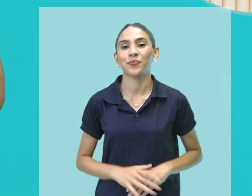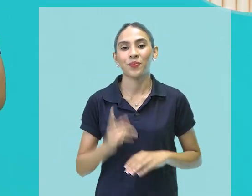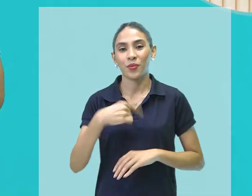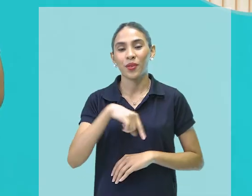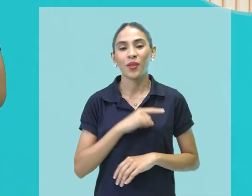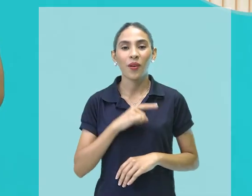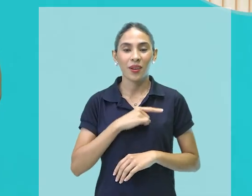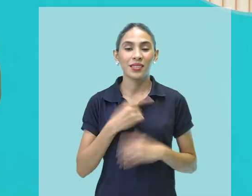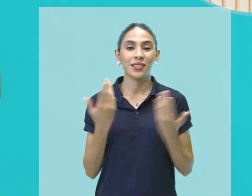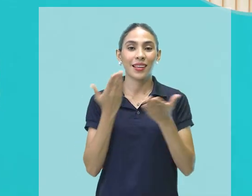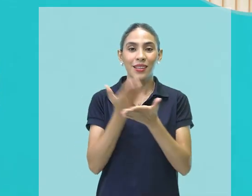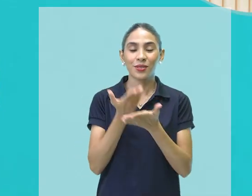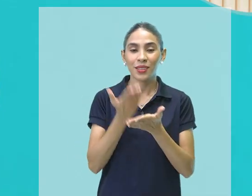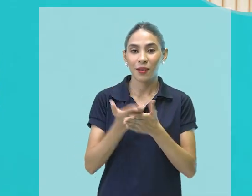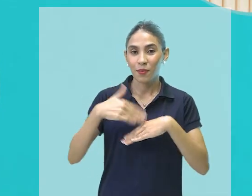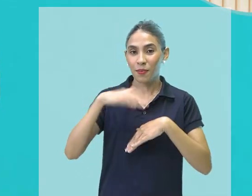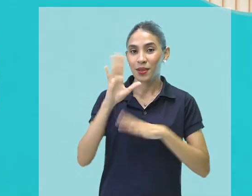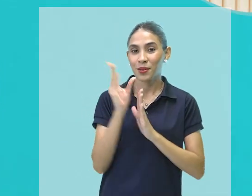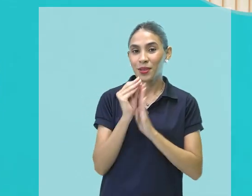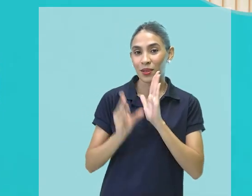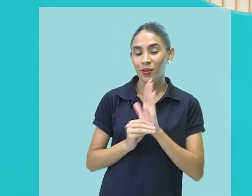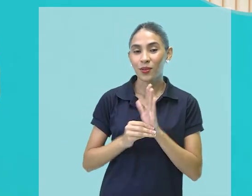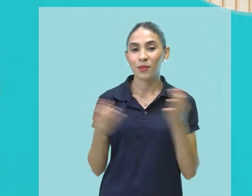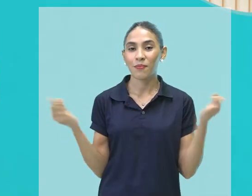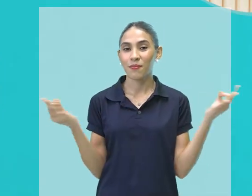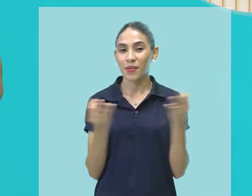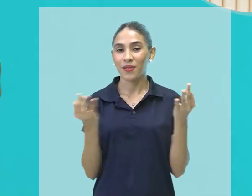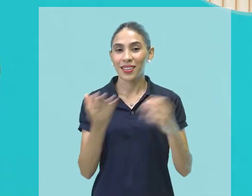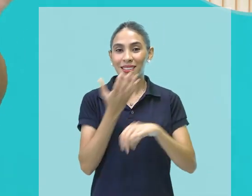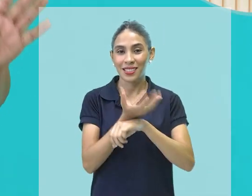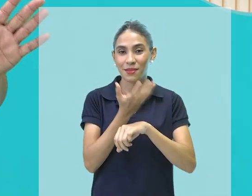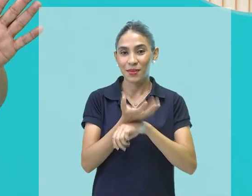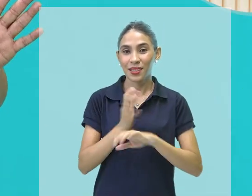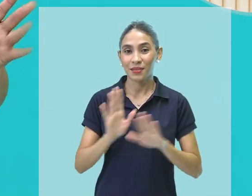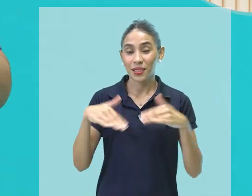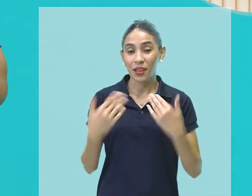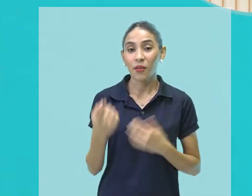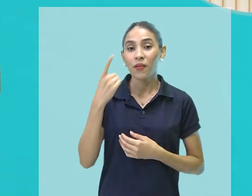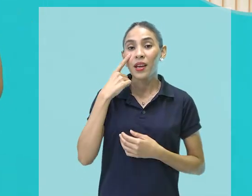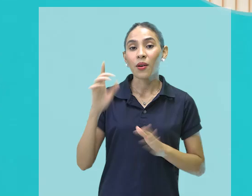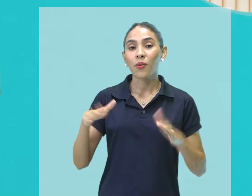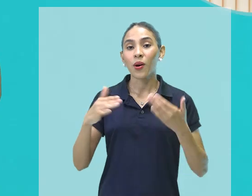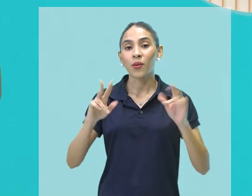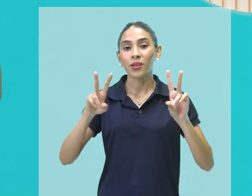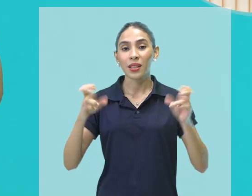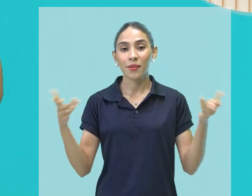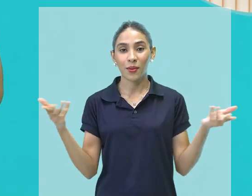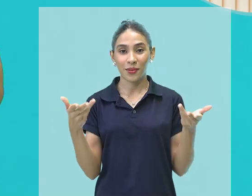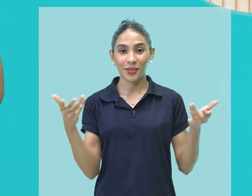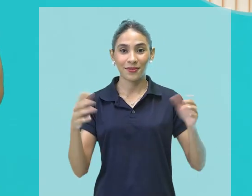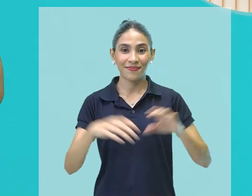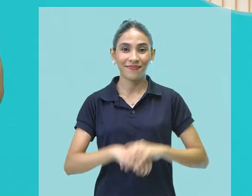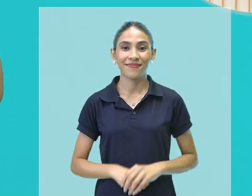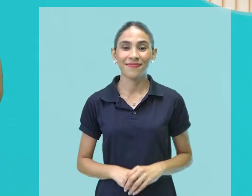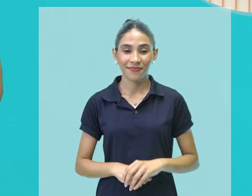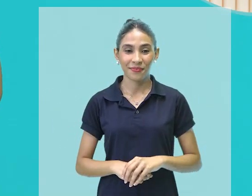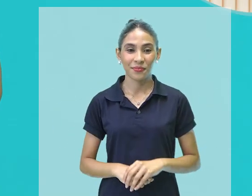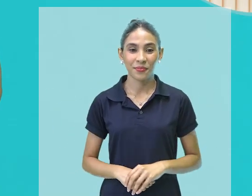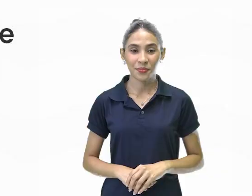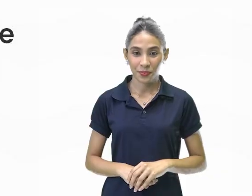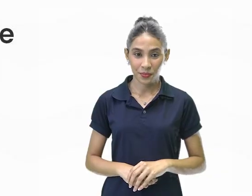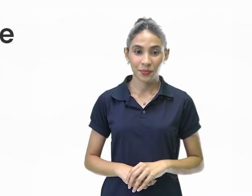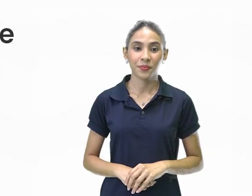com vocês para nós explorarmos mais um conteúdo dessa fantástica disciplina. Vamos ver qual será a nossa aula de